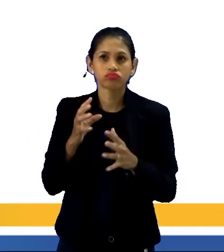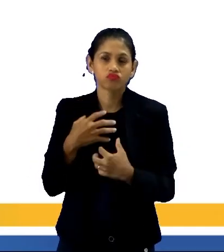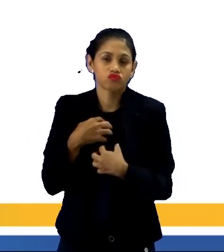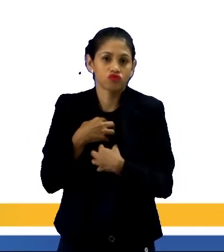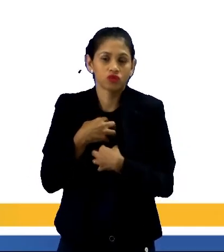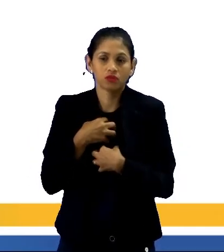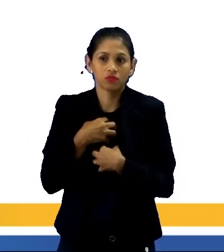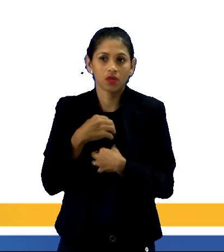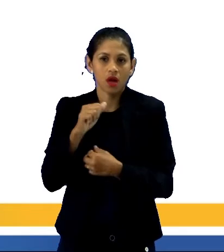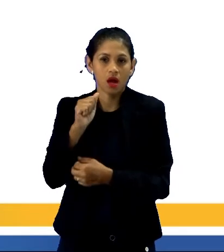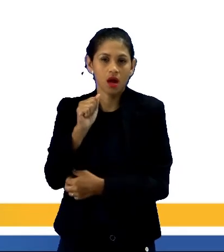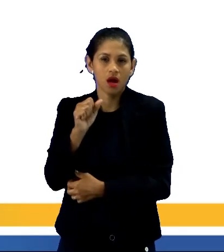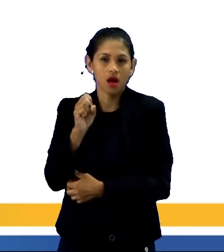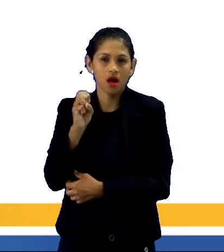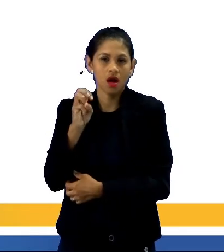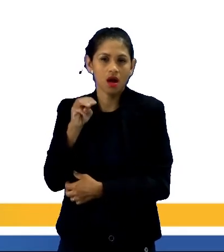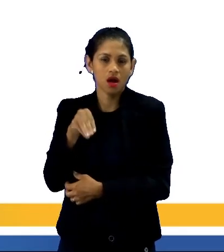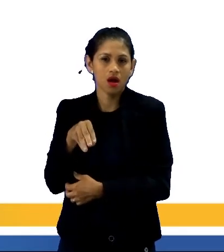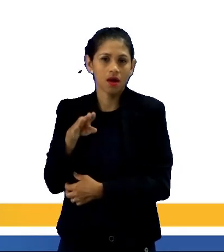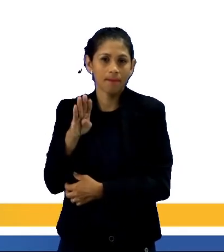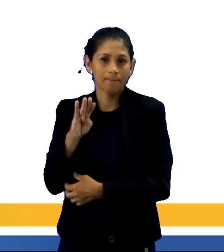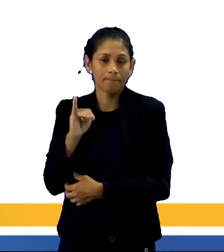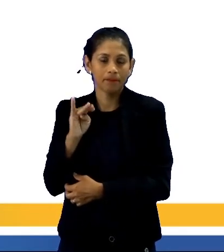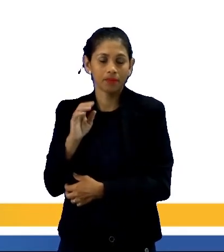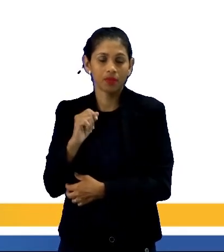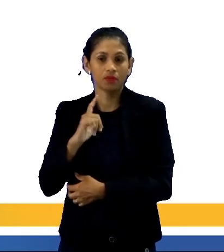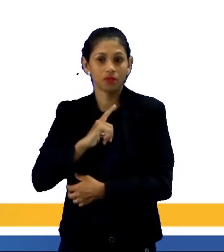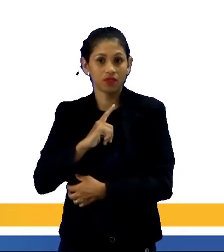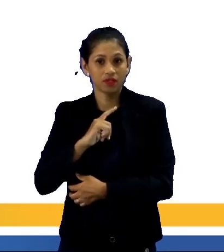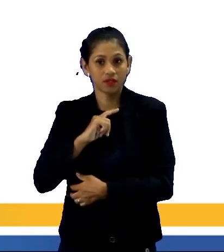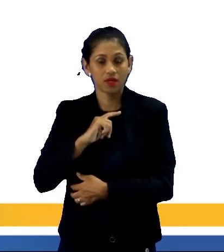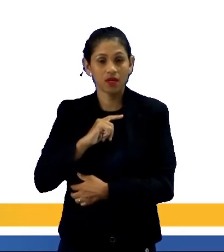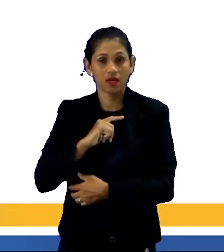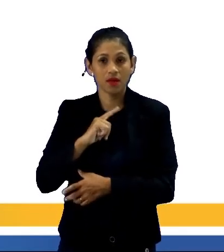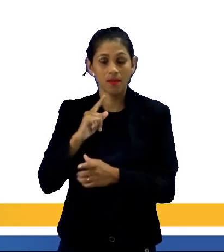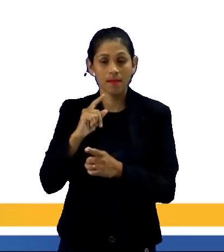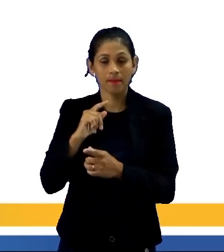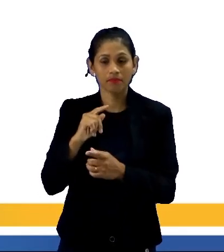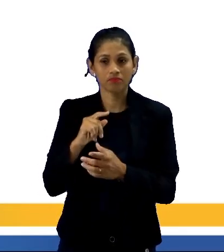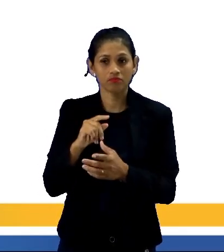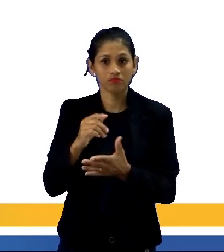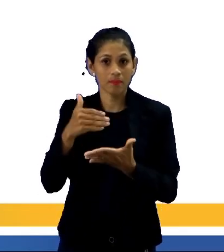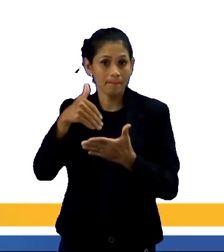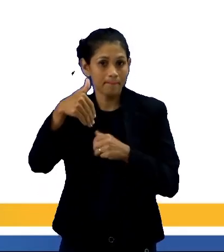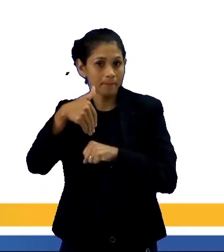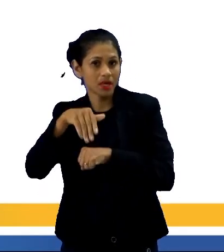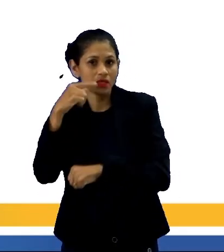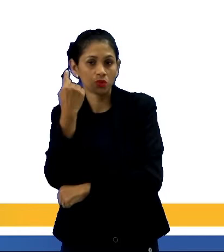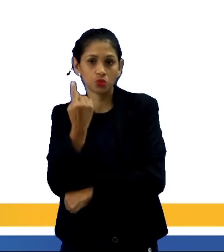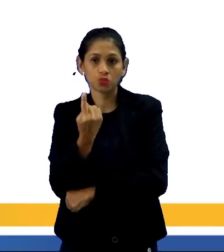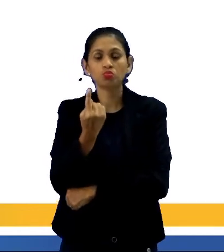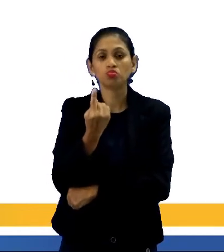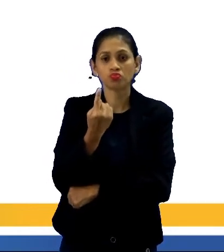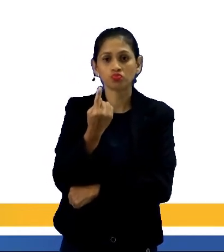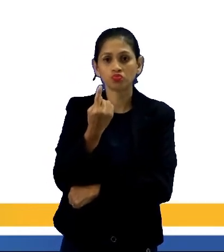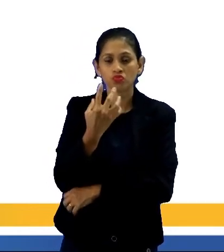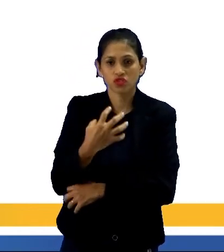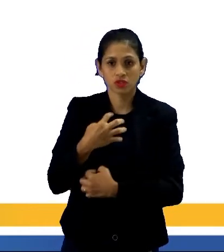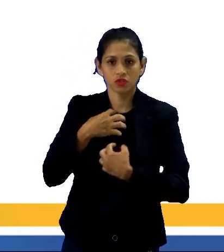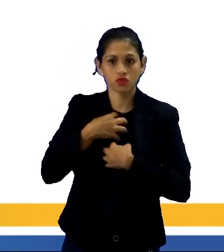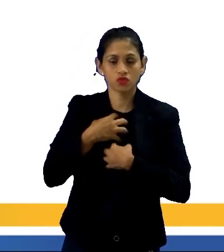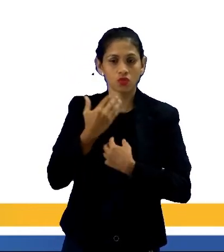ambíguo, ou seja, aquilo que pode ter mais do que um sentido ou significado. A função